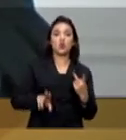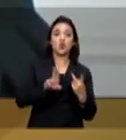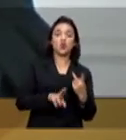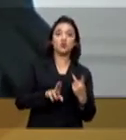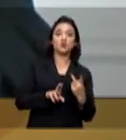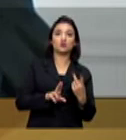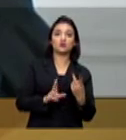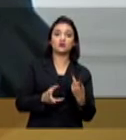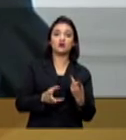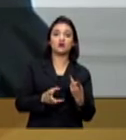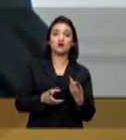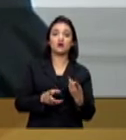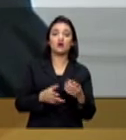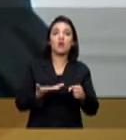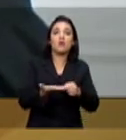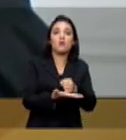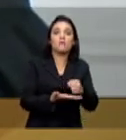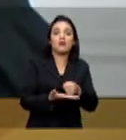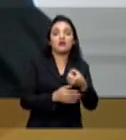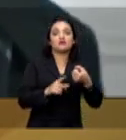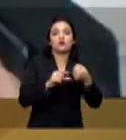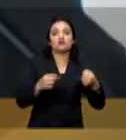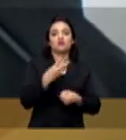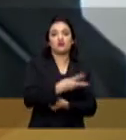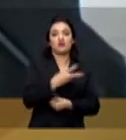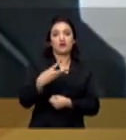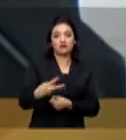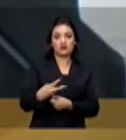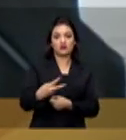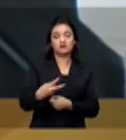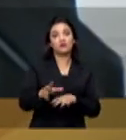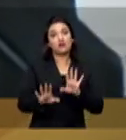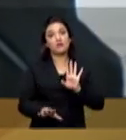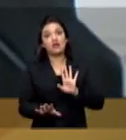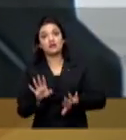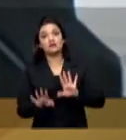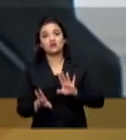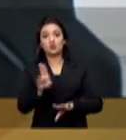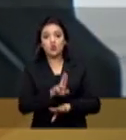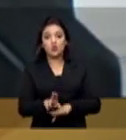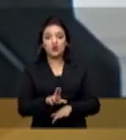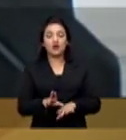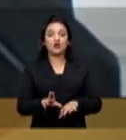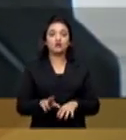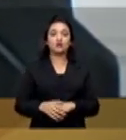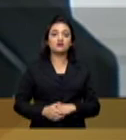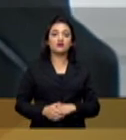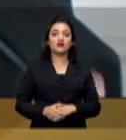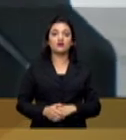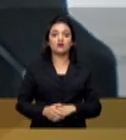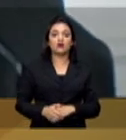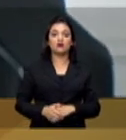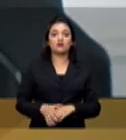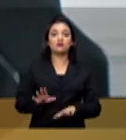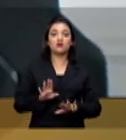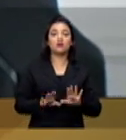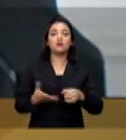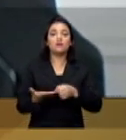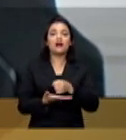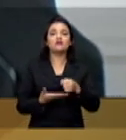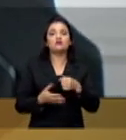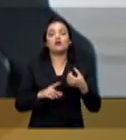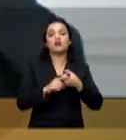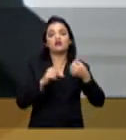preceito secundário do artigo 33, caput. Ainda em outras vezes, aplica uma desclassificação para o artigo